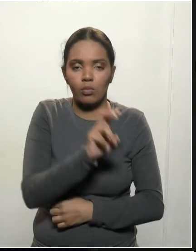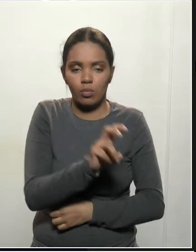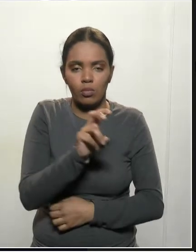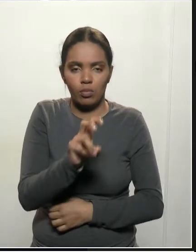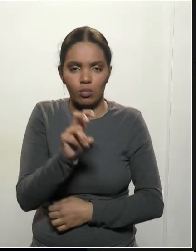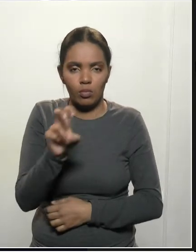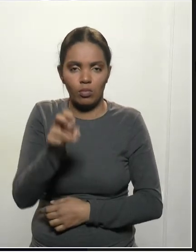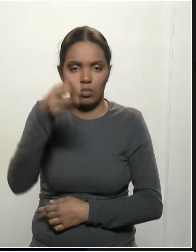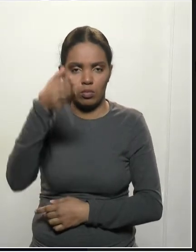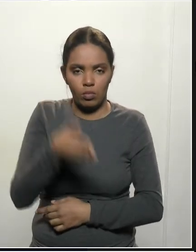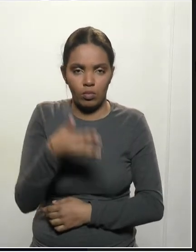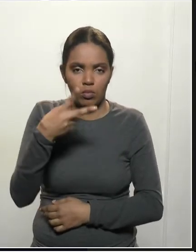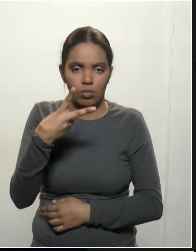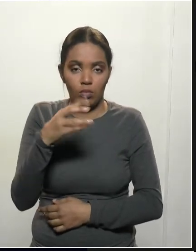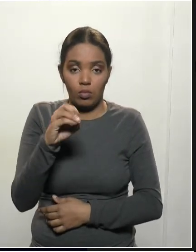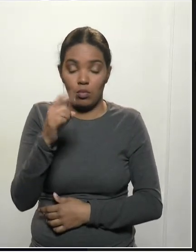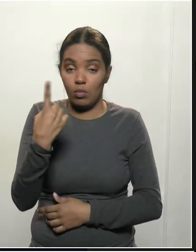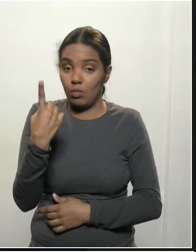555/2018.